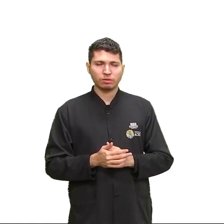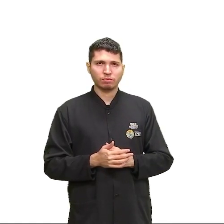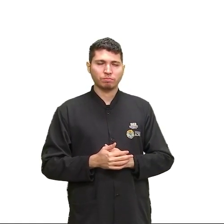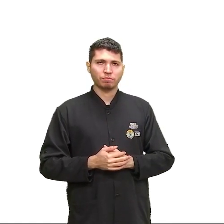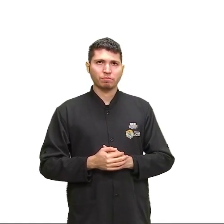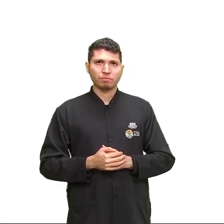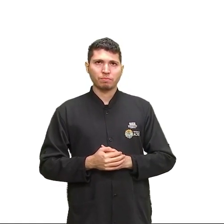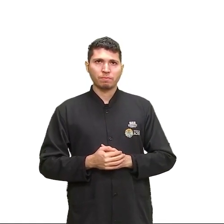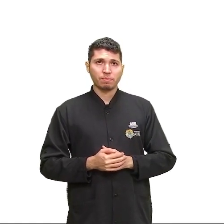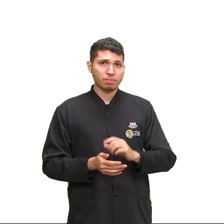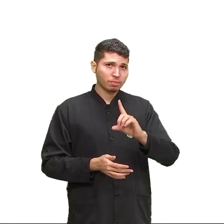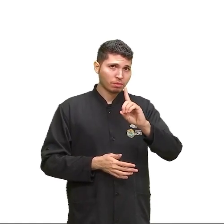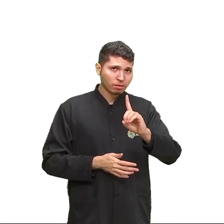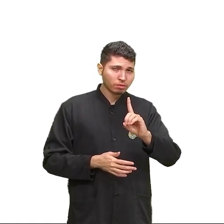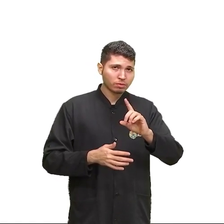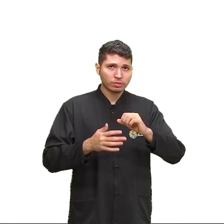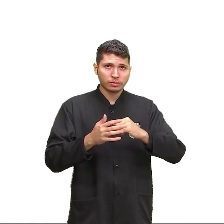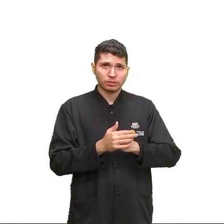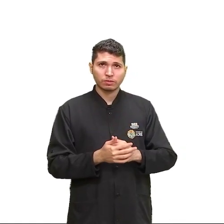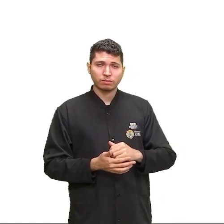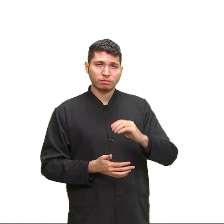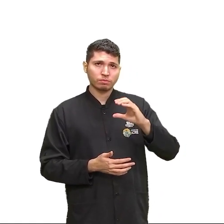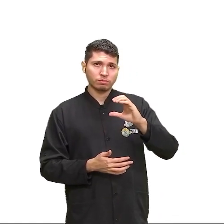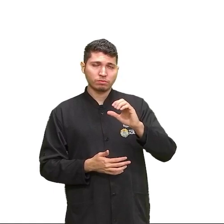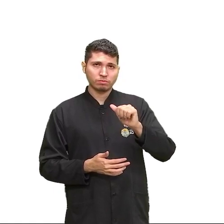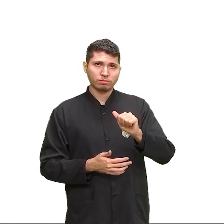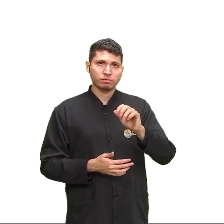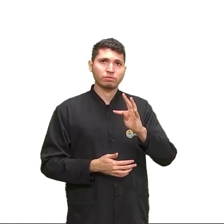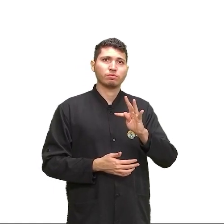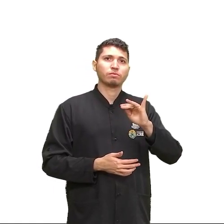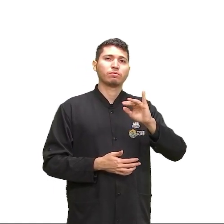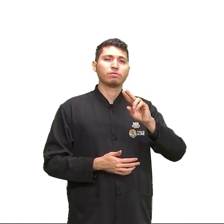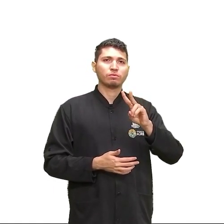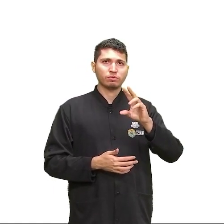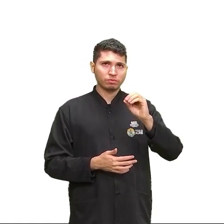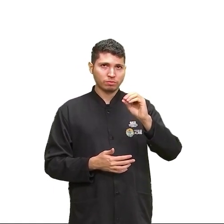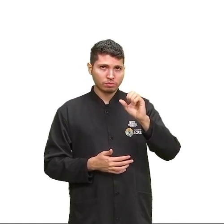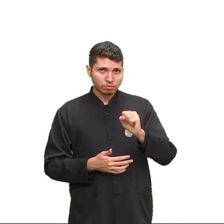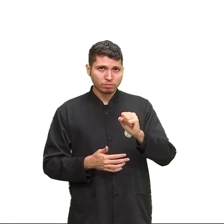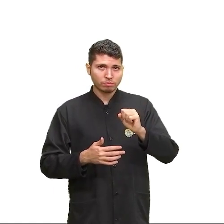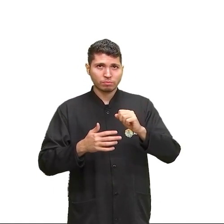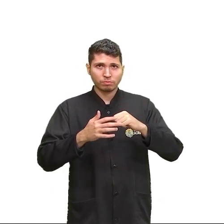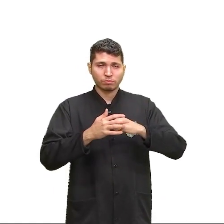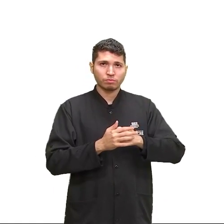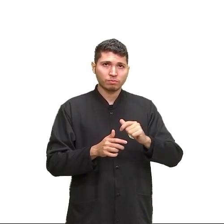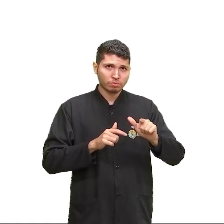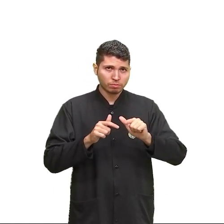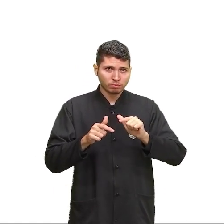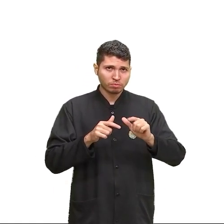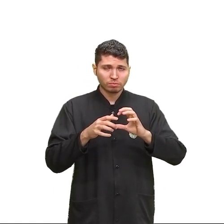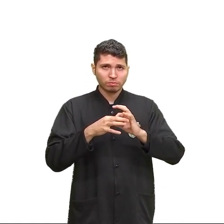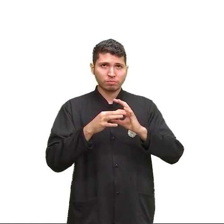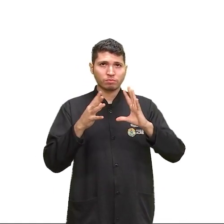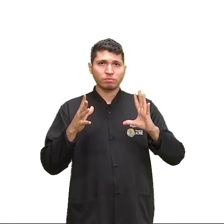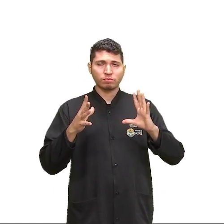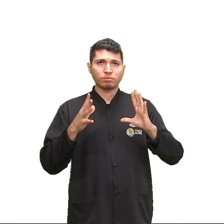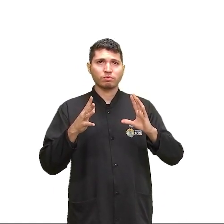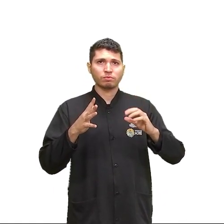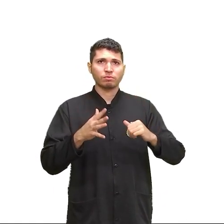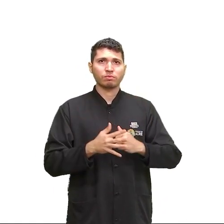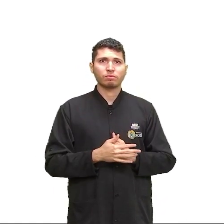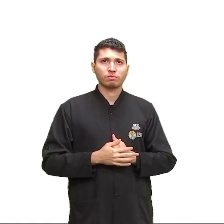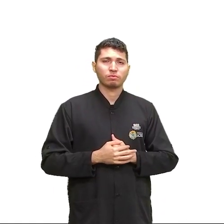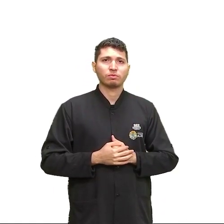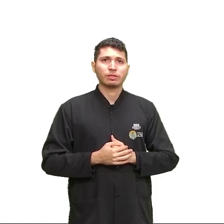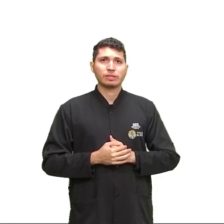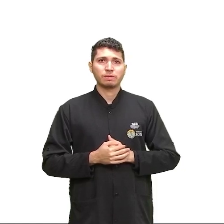D. A inserção de cativos na prestação de serviços pessoais como fase de transição para o trabalho livre. Não, ele carregar